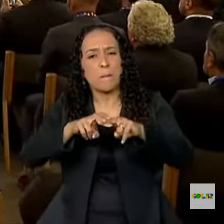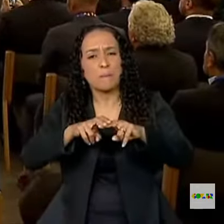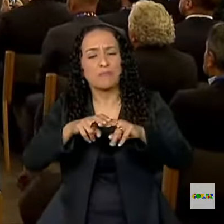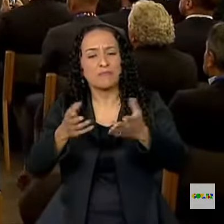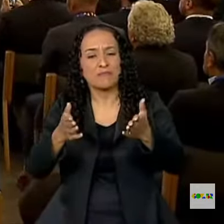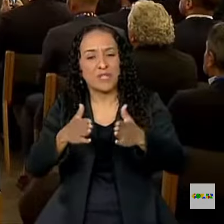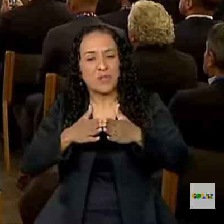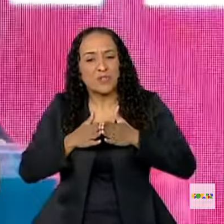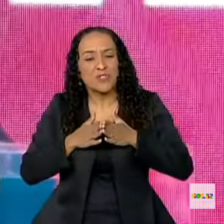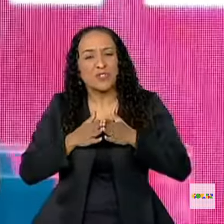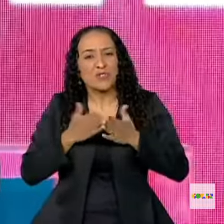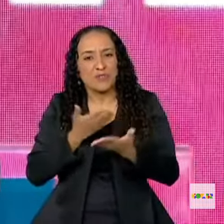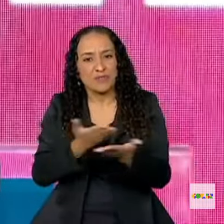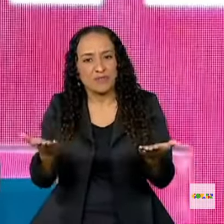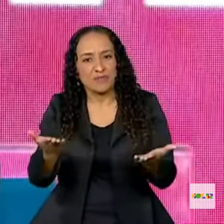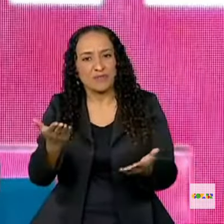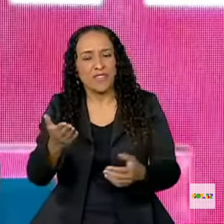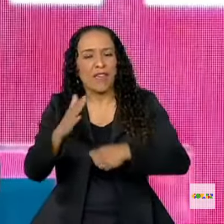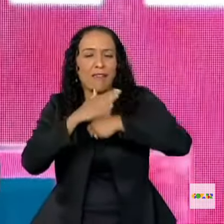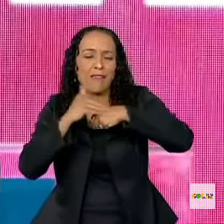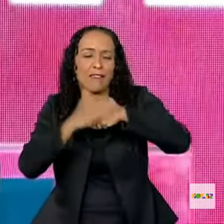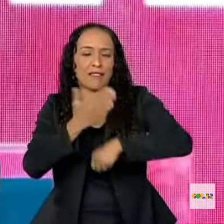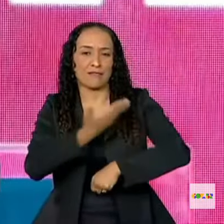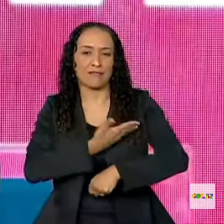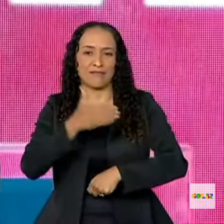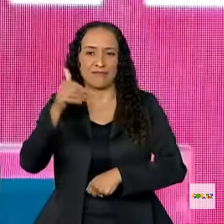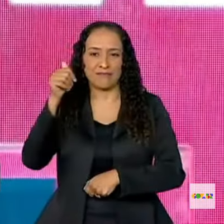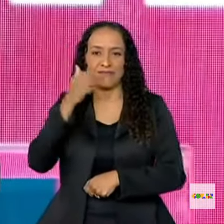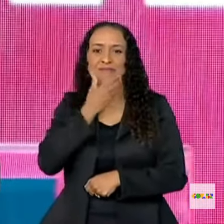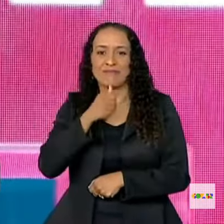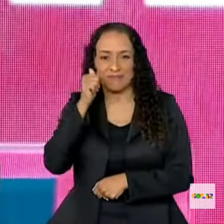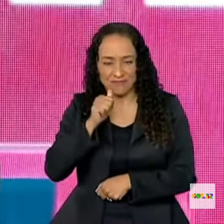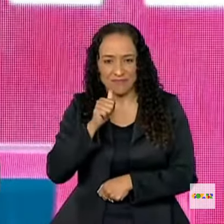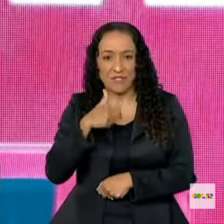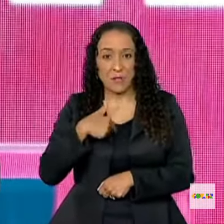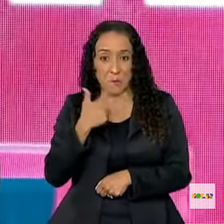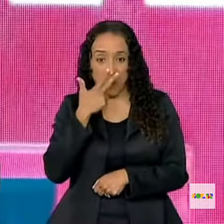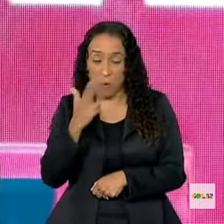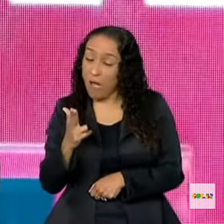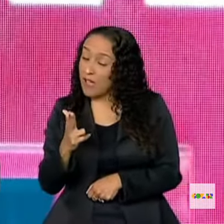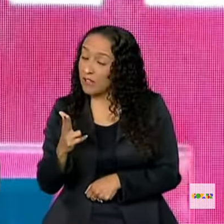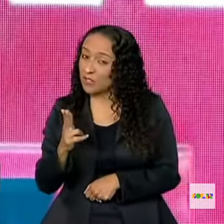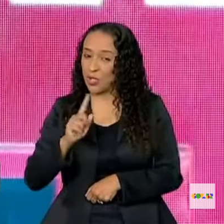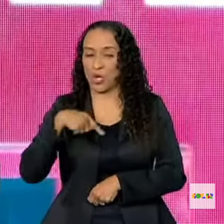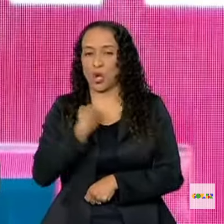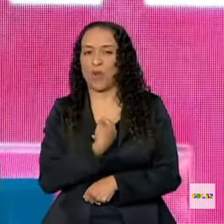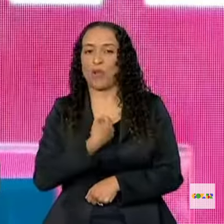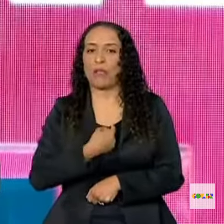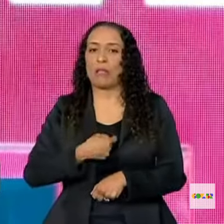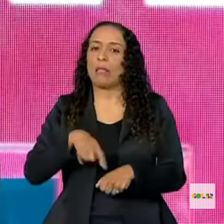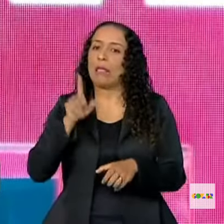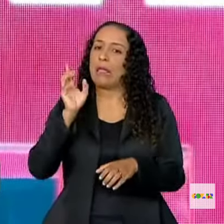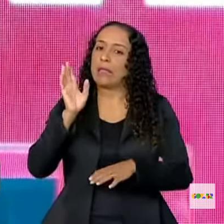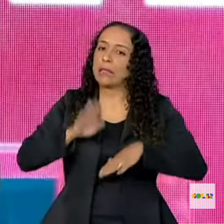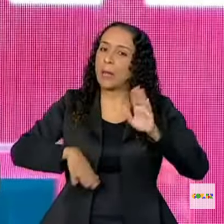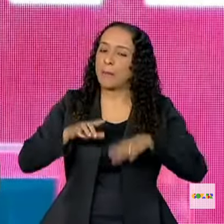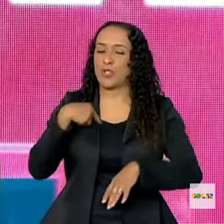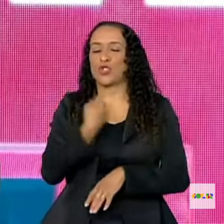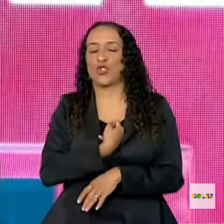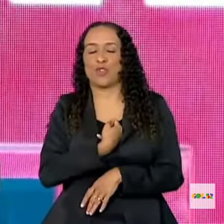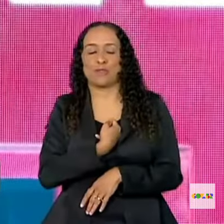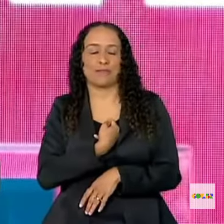chamá-los assim queridas companheiros e companheiros eu acho que nós dependemos muito de nós